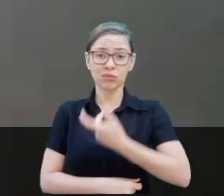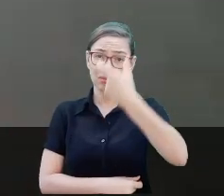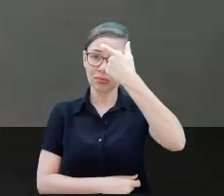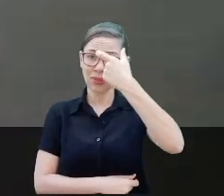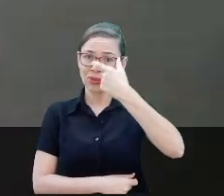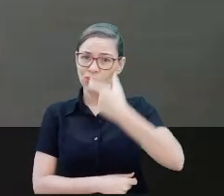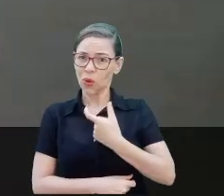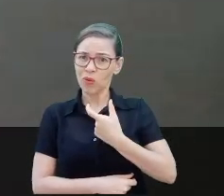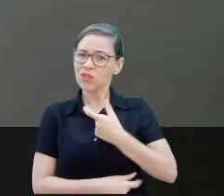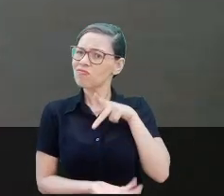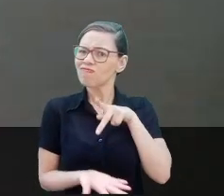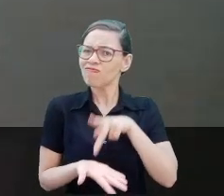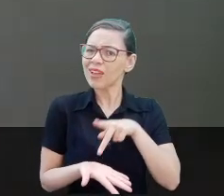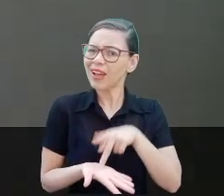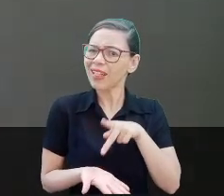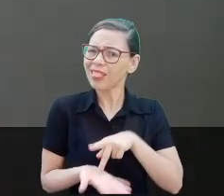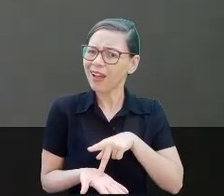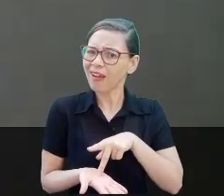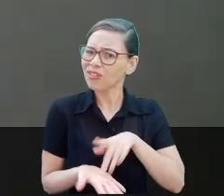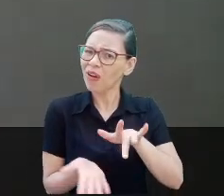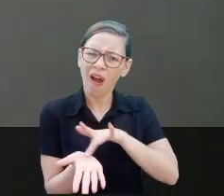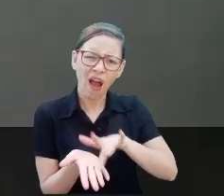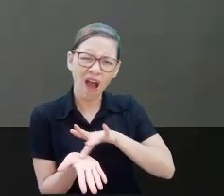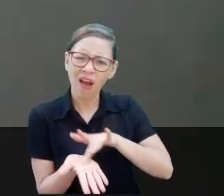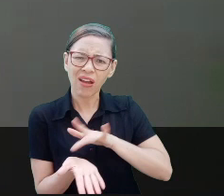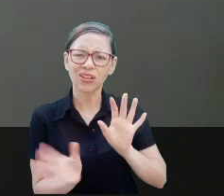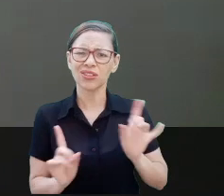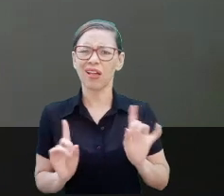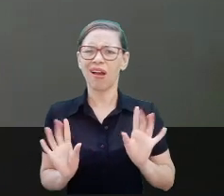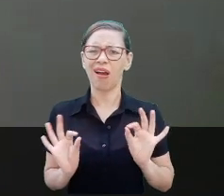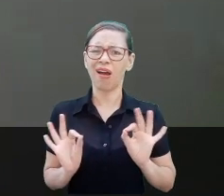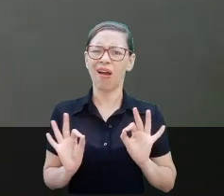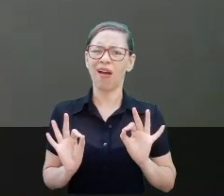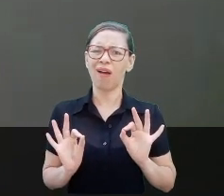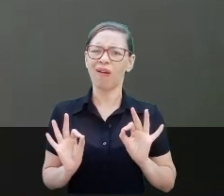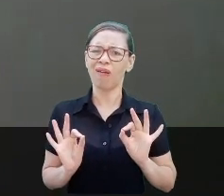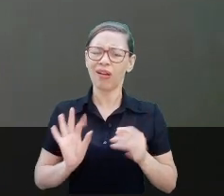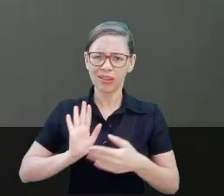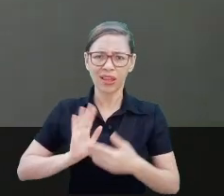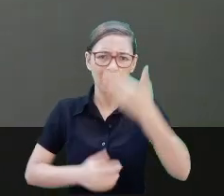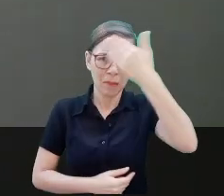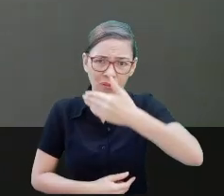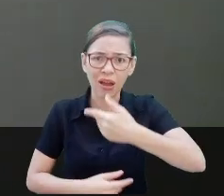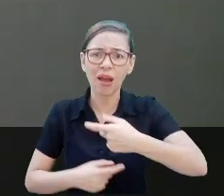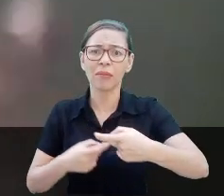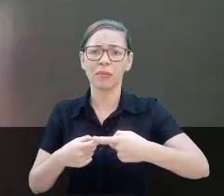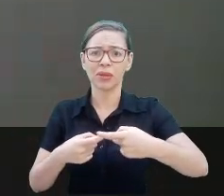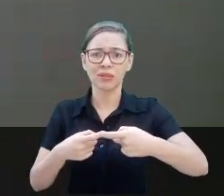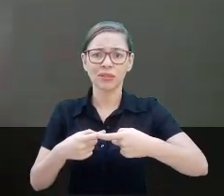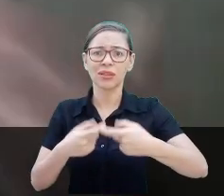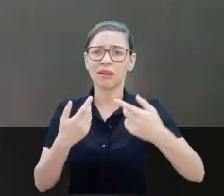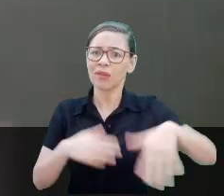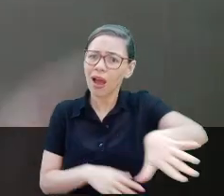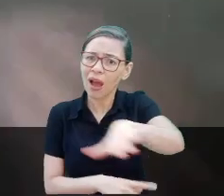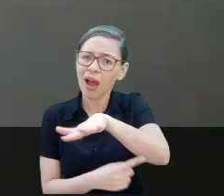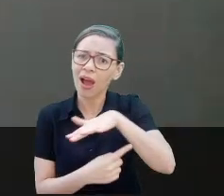seria esse transexual verdadeiro e não estaria enganando ou se enganando, né? A medicina, a